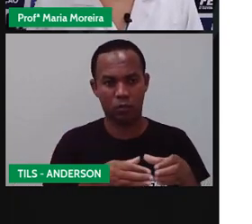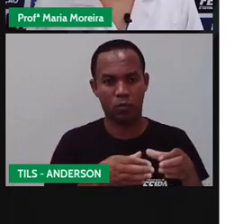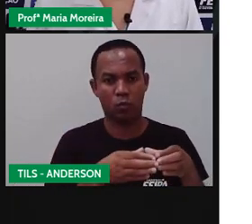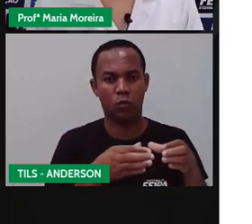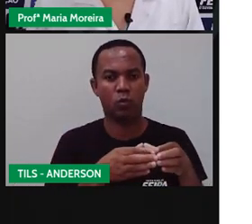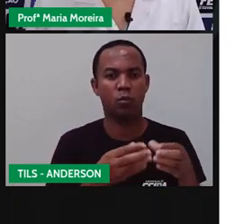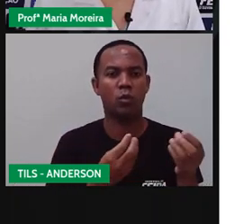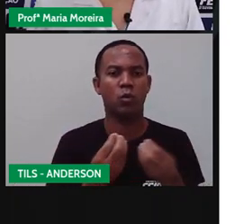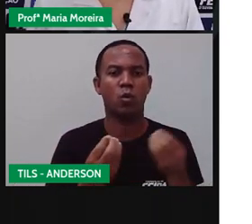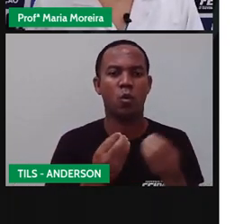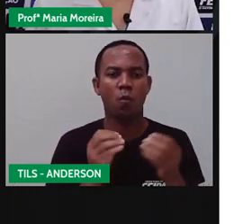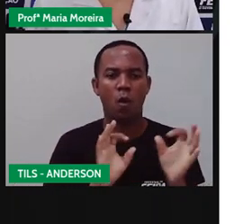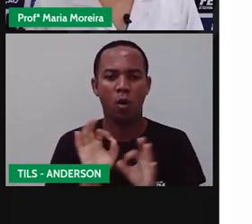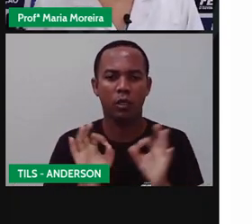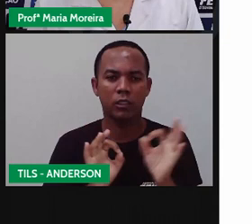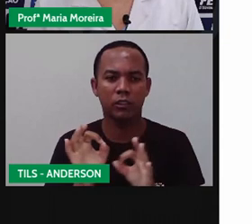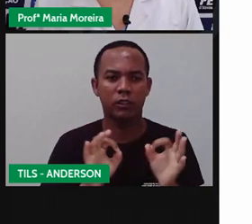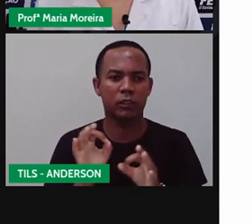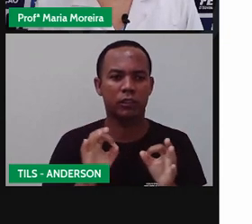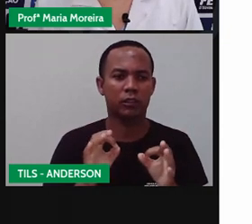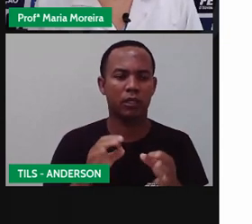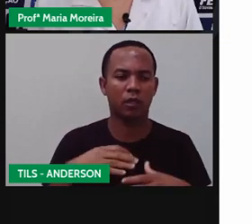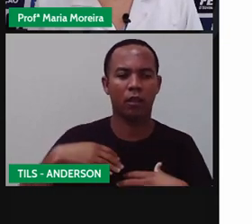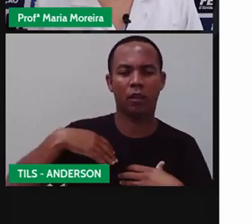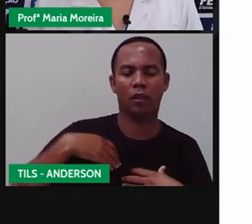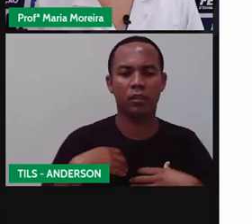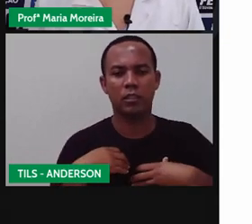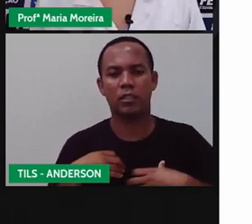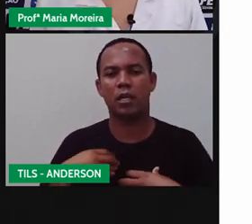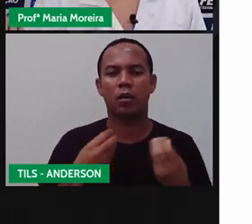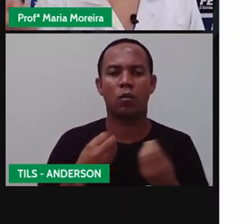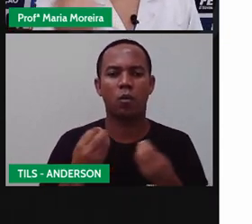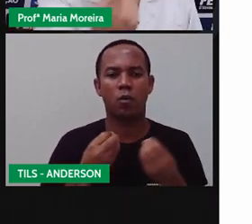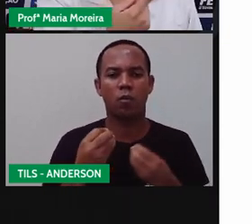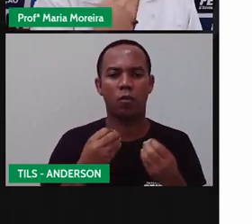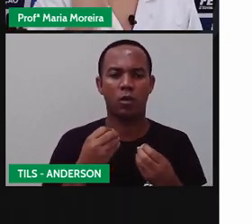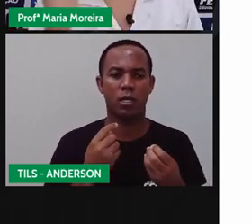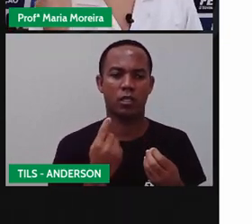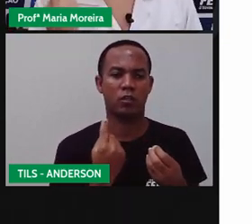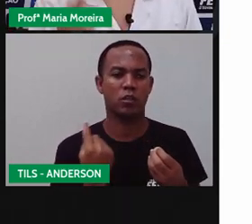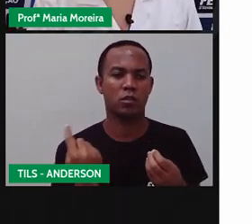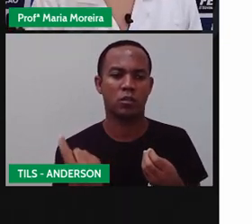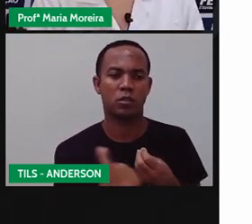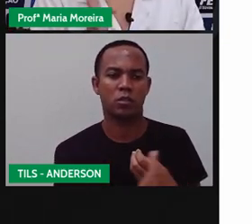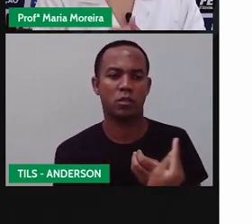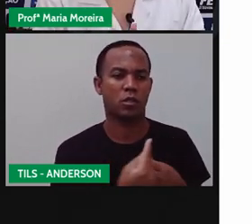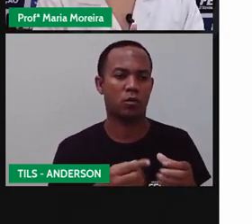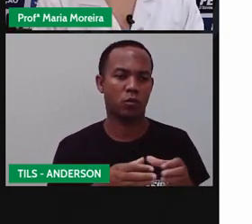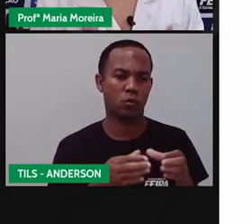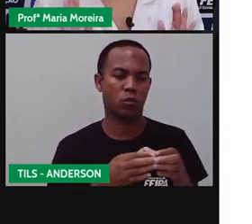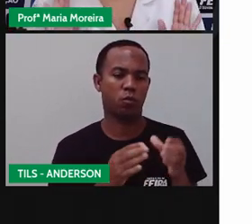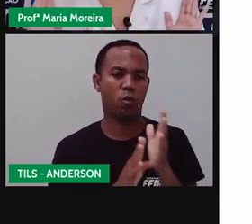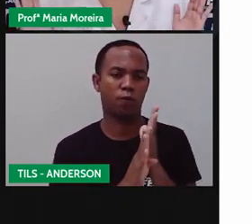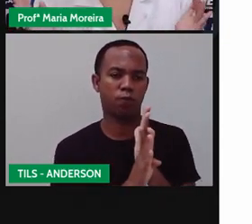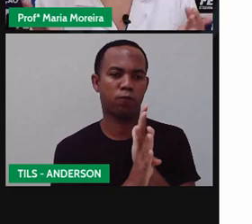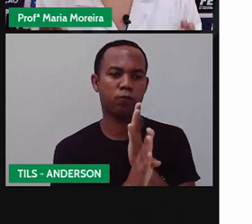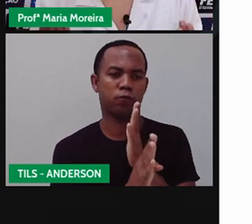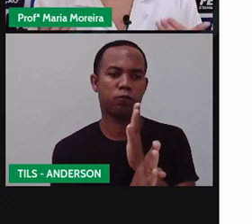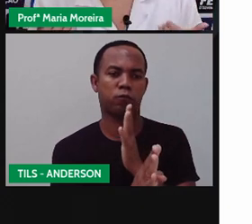para dançar. Geralmente, eles formam círculos, né? Círculos, fileiras